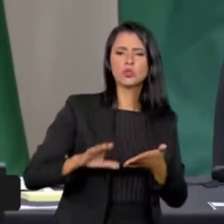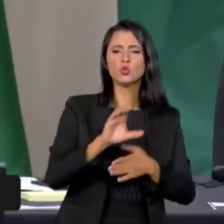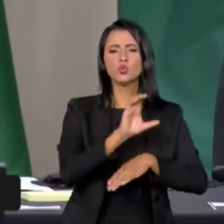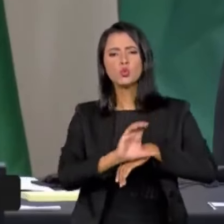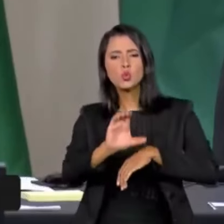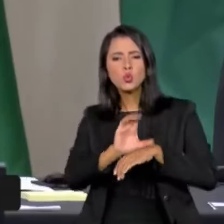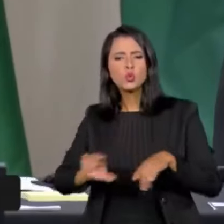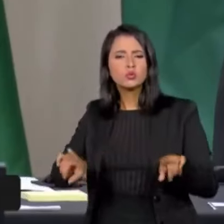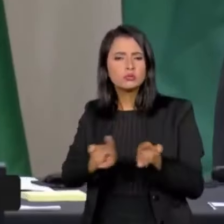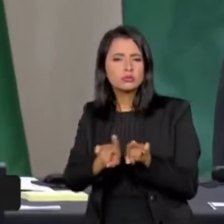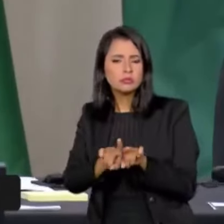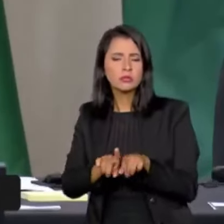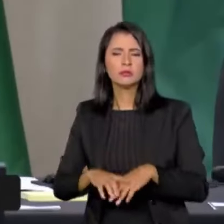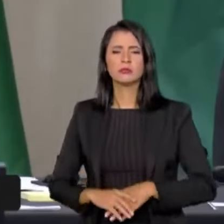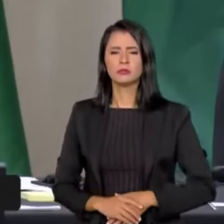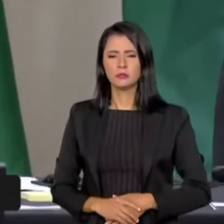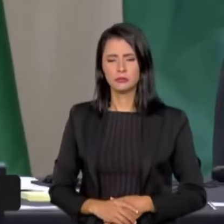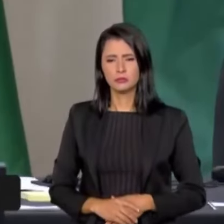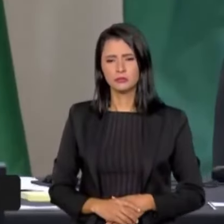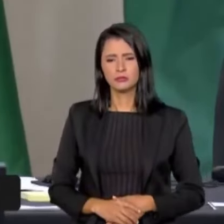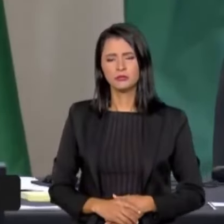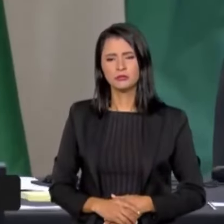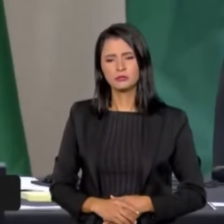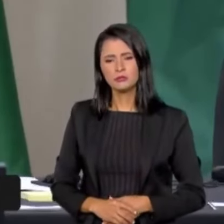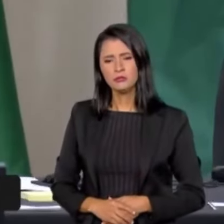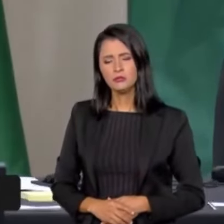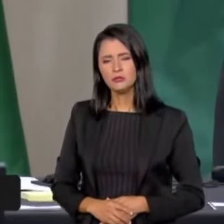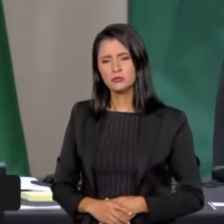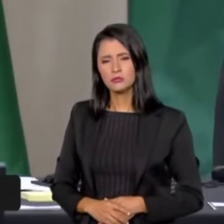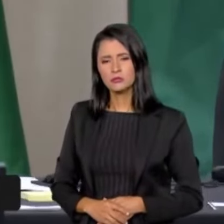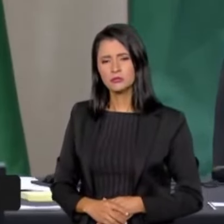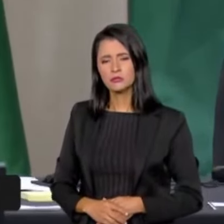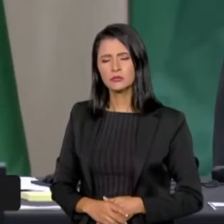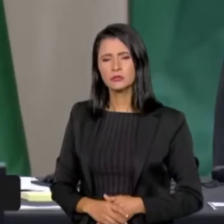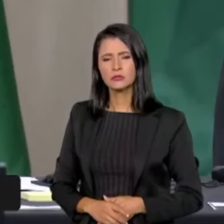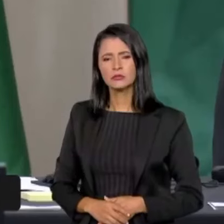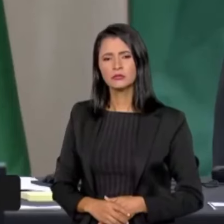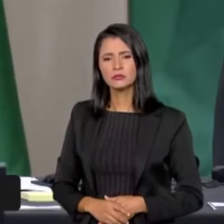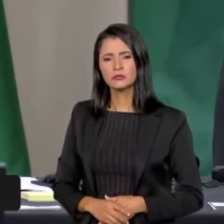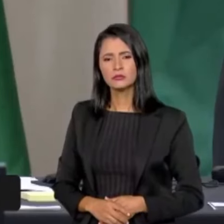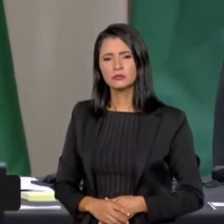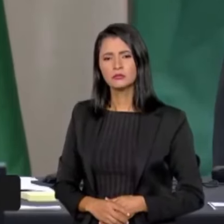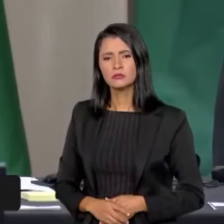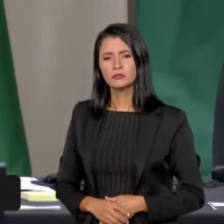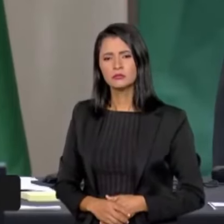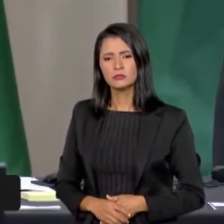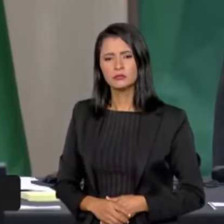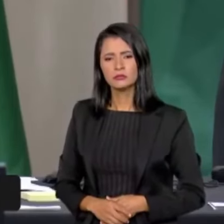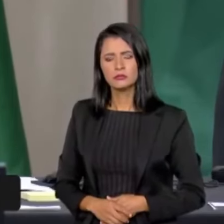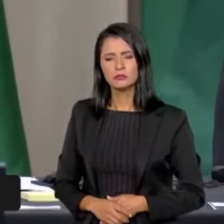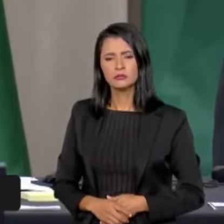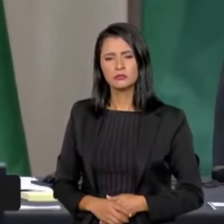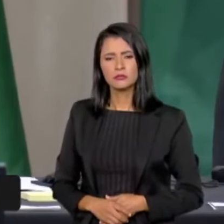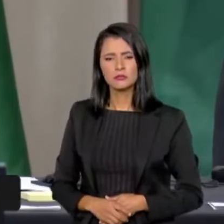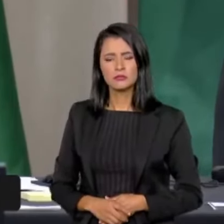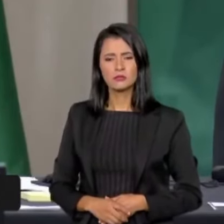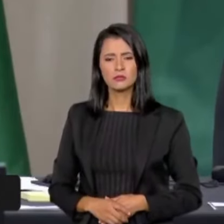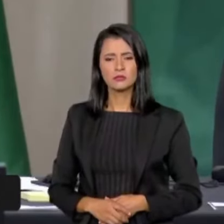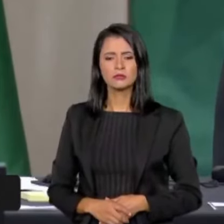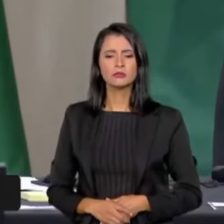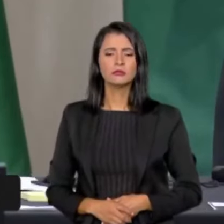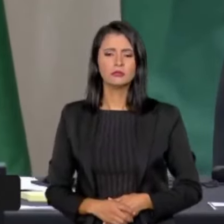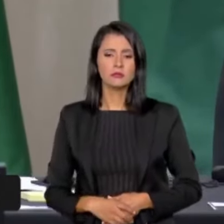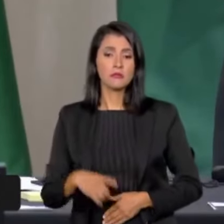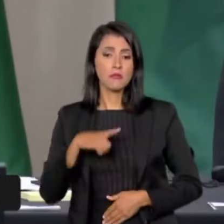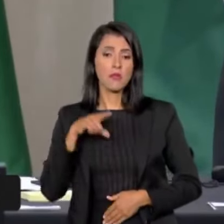can go far beyond the exchange of best practices and capacity building activities. Vemos